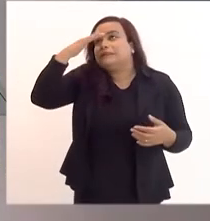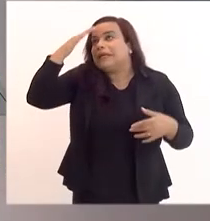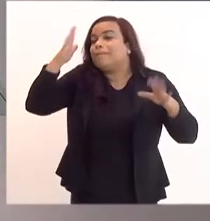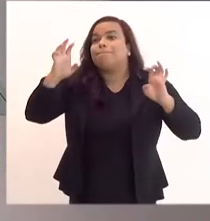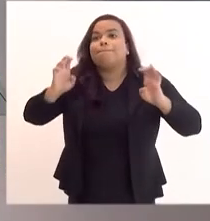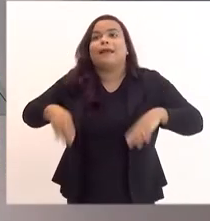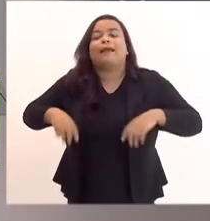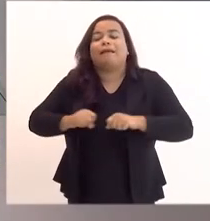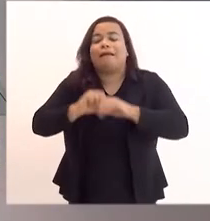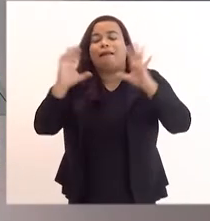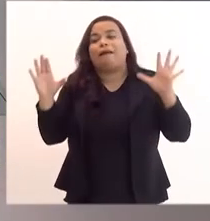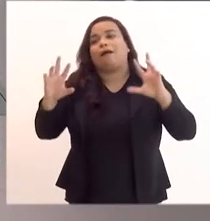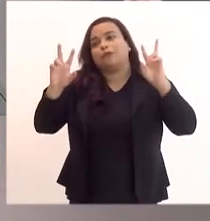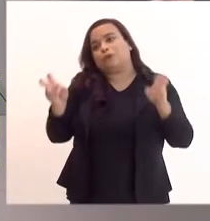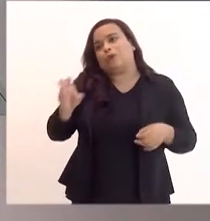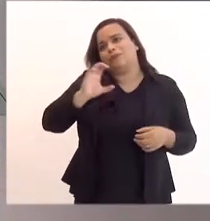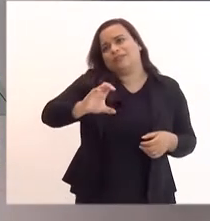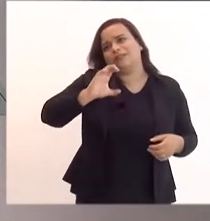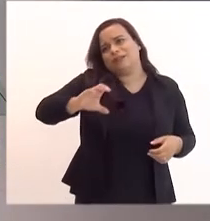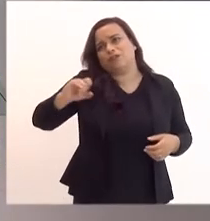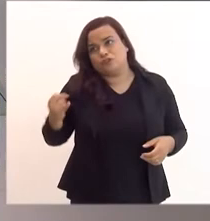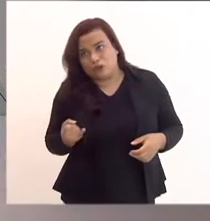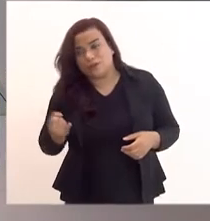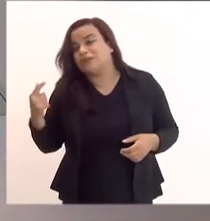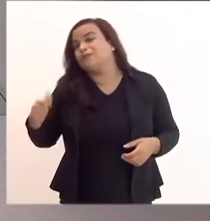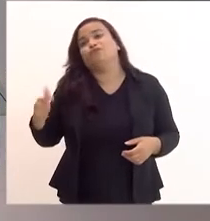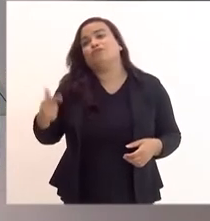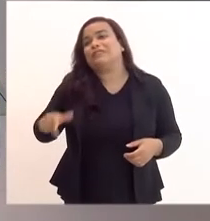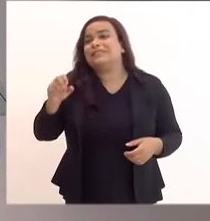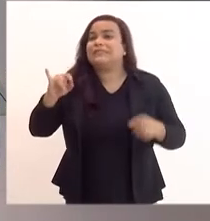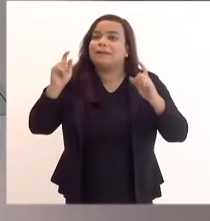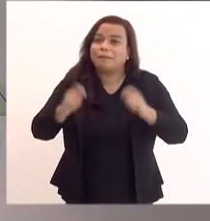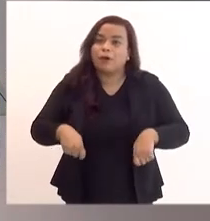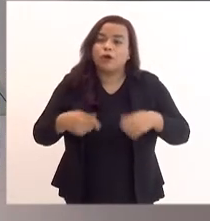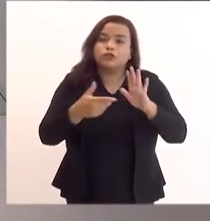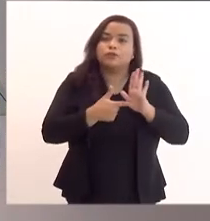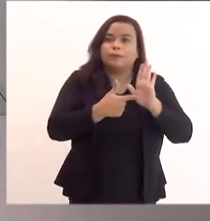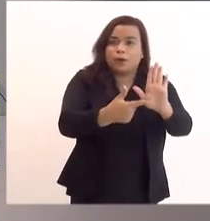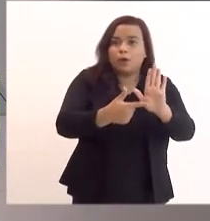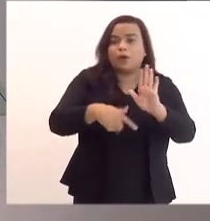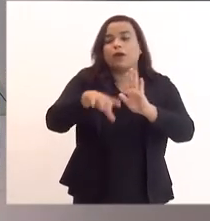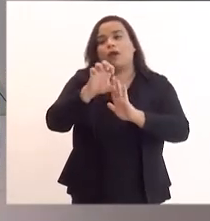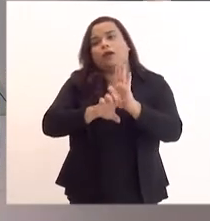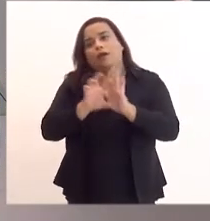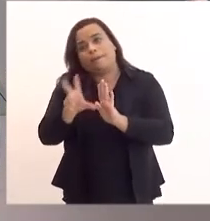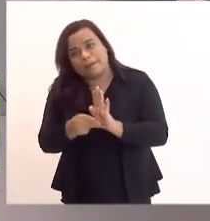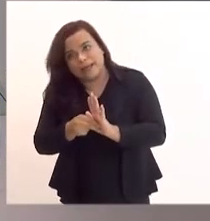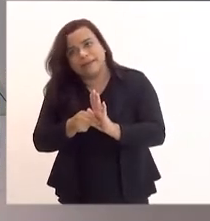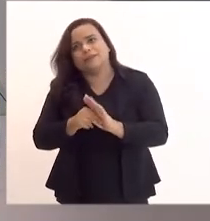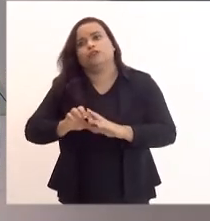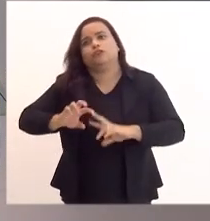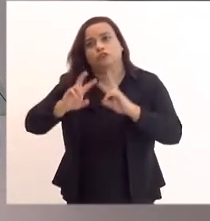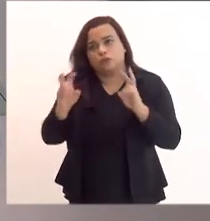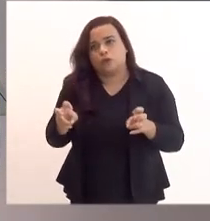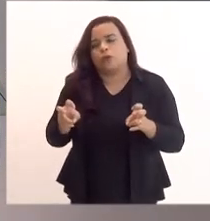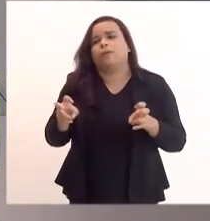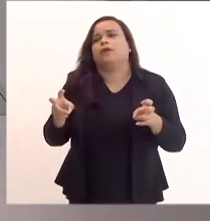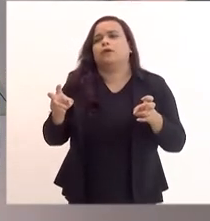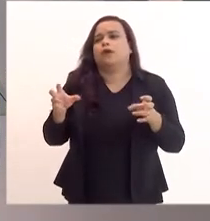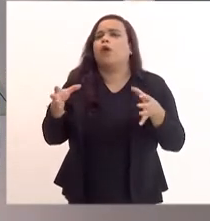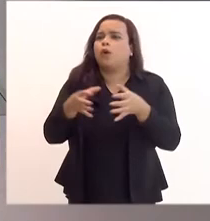a CCJ poderia ou não apresentar emendas sobre uma comissão parlamentar de inquérito que tem membros